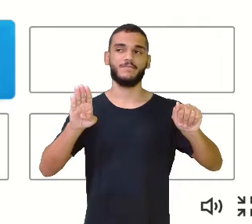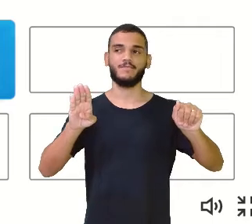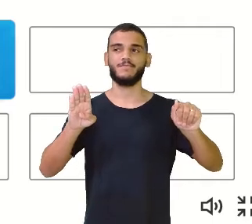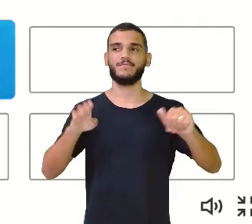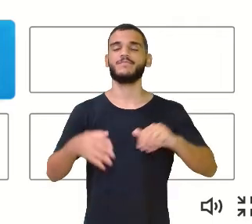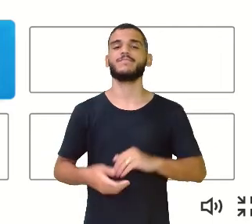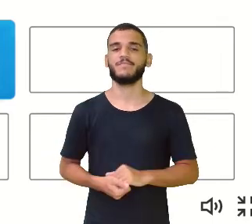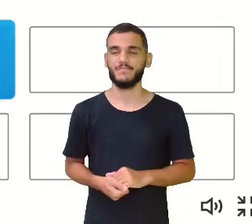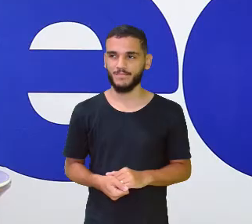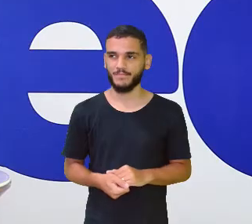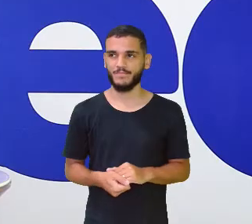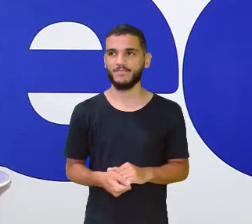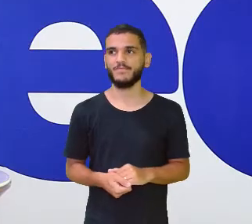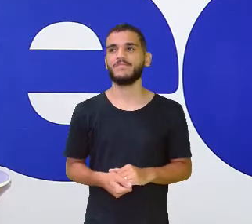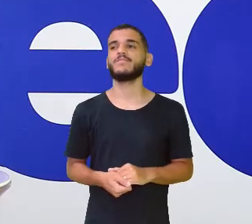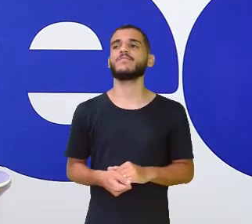B,